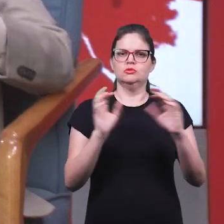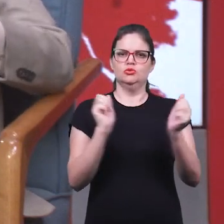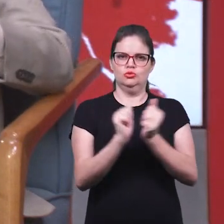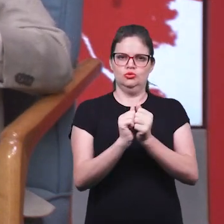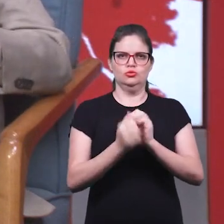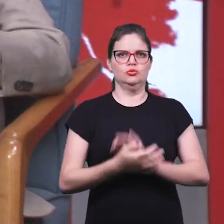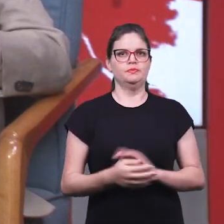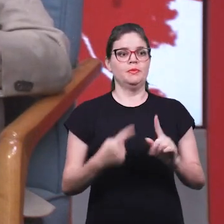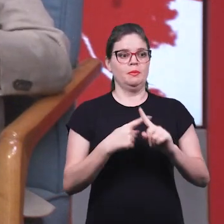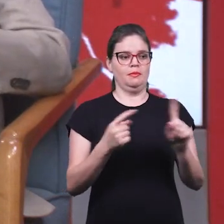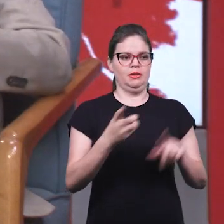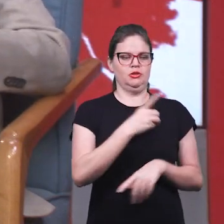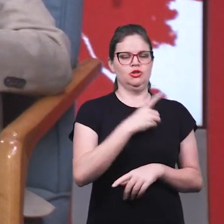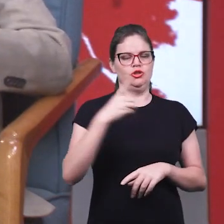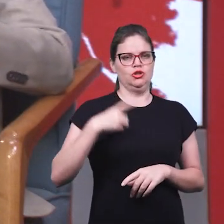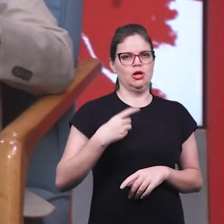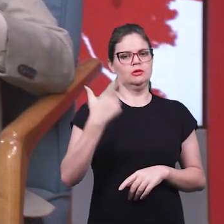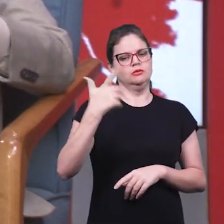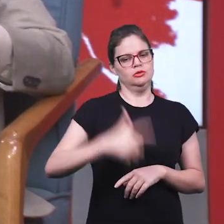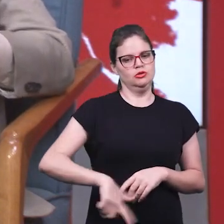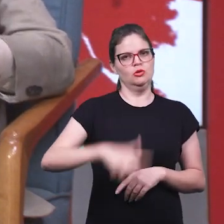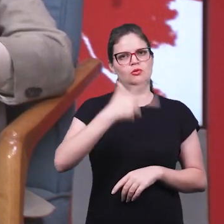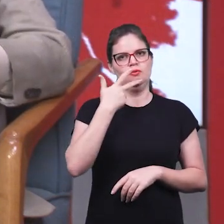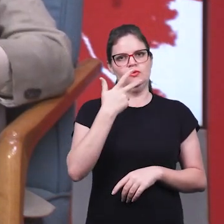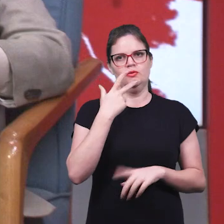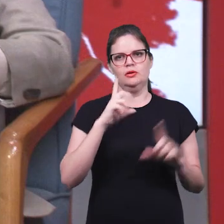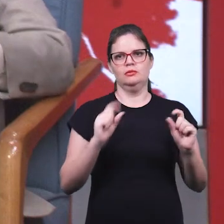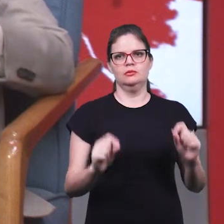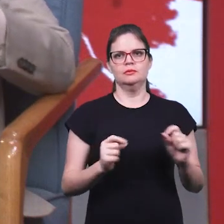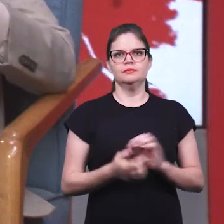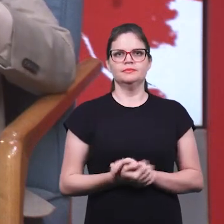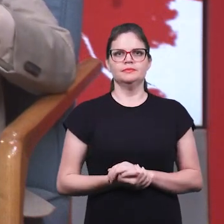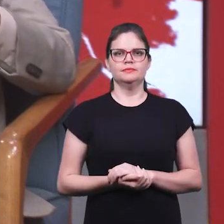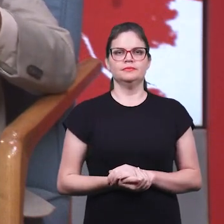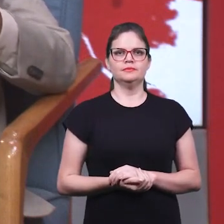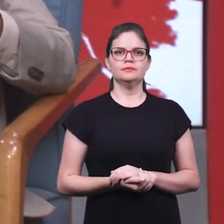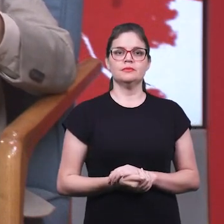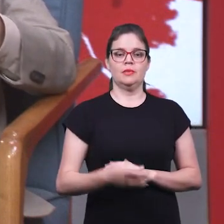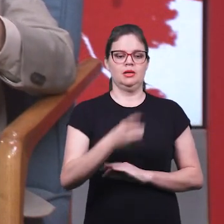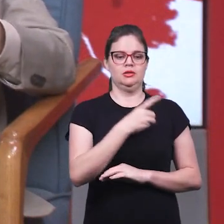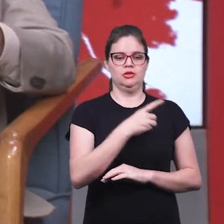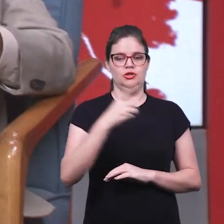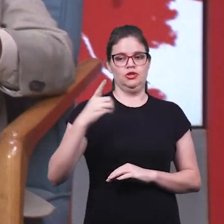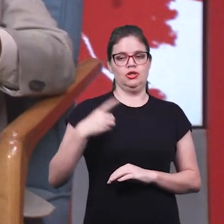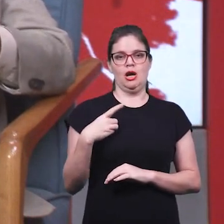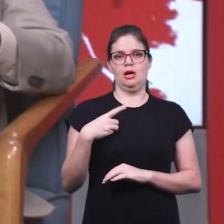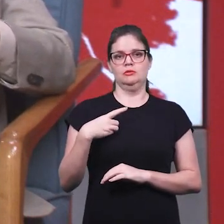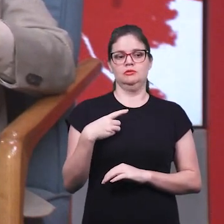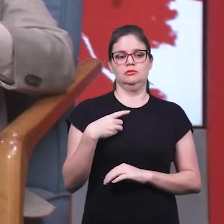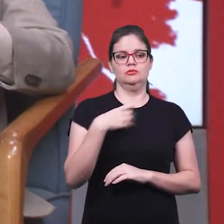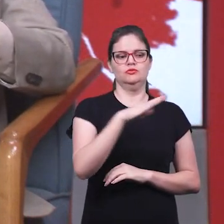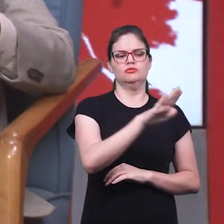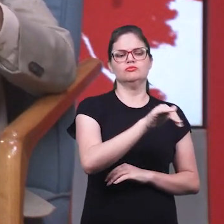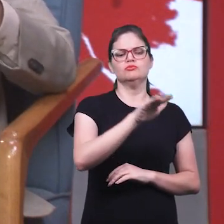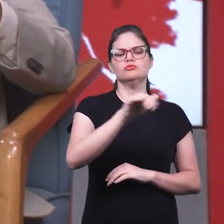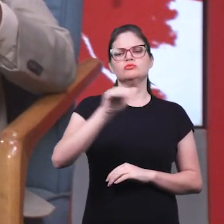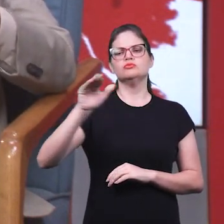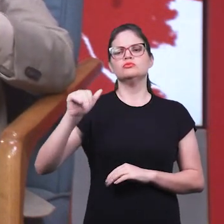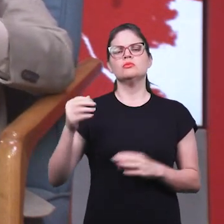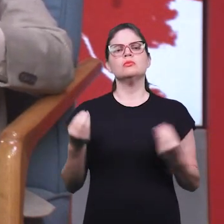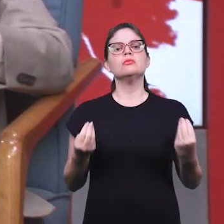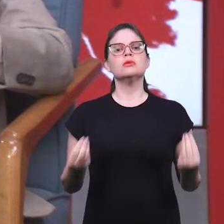queremos repetir isso e frisar bem isso, os diáconos foram levantados,